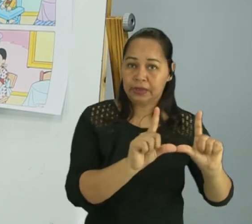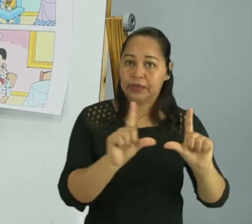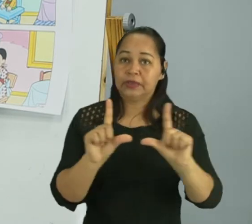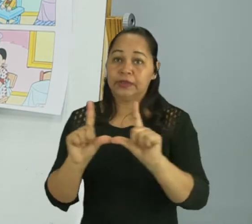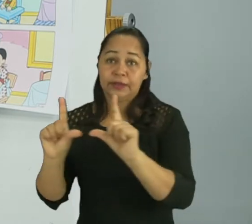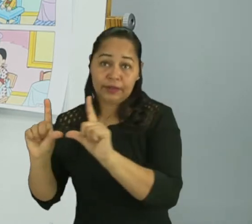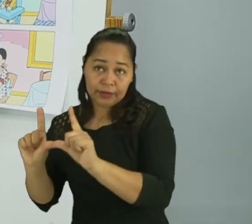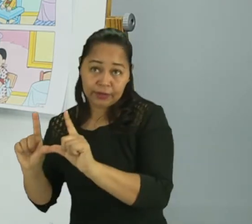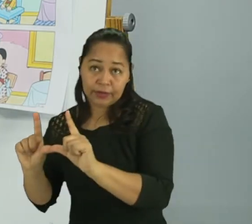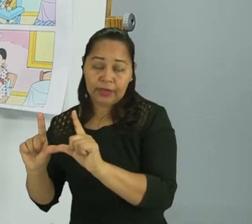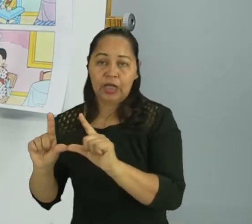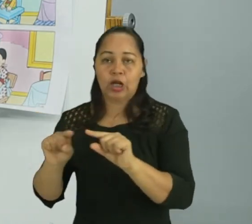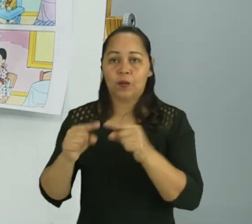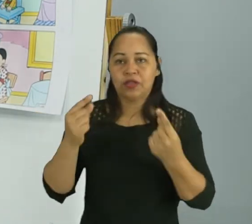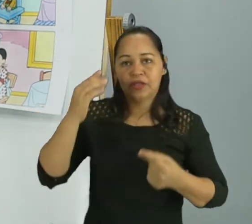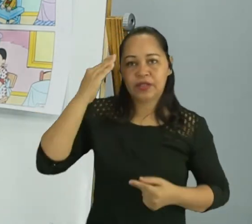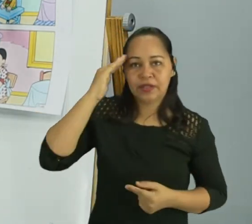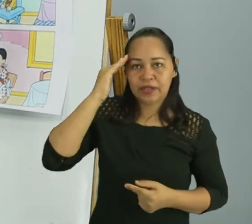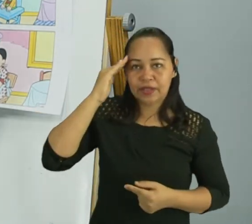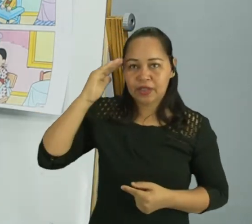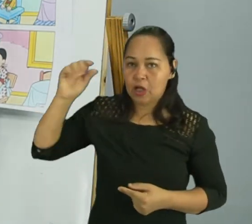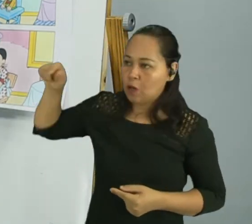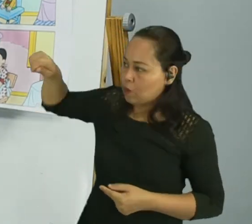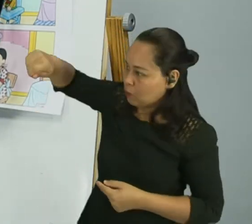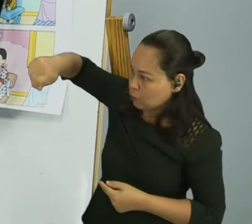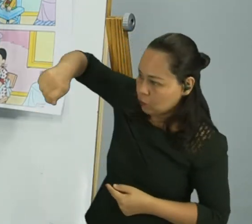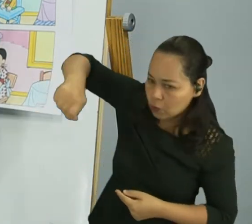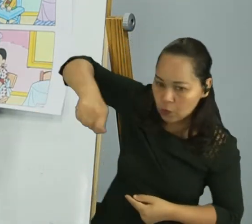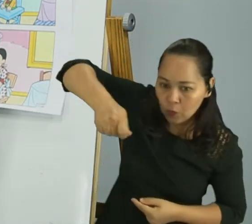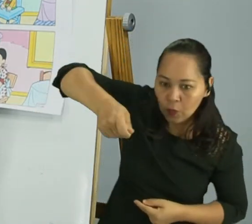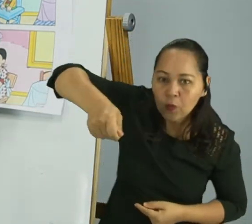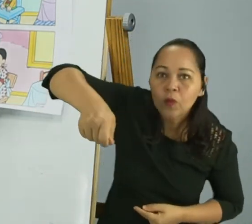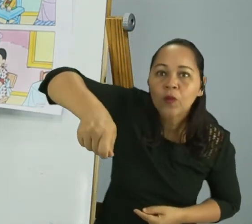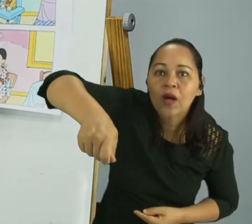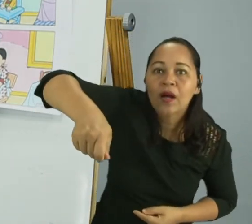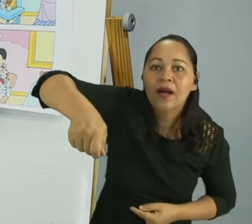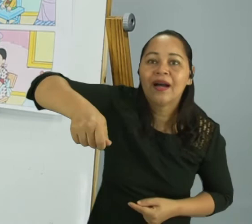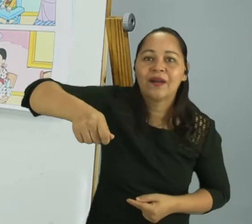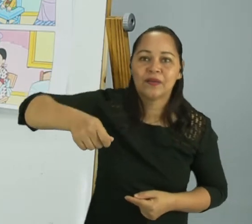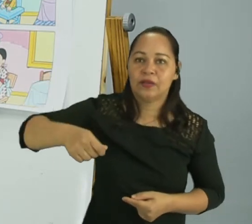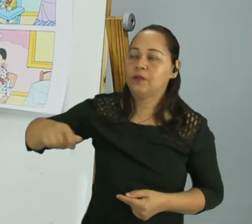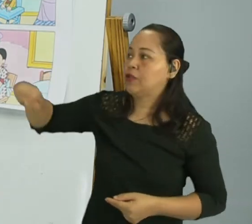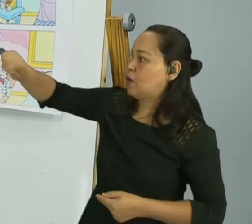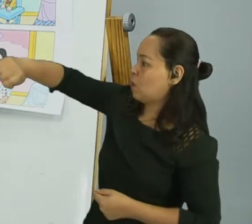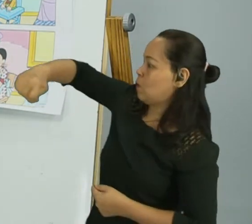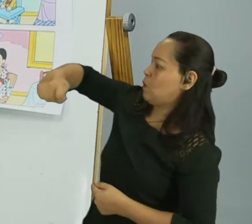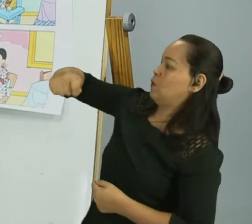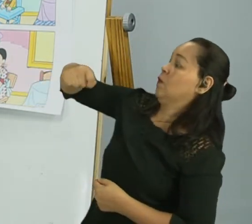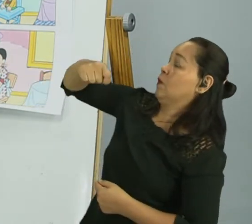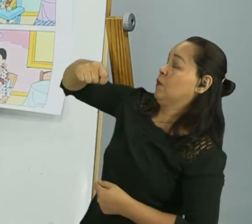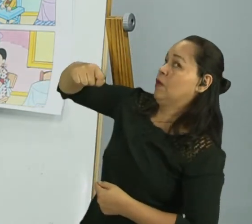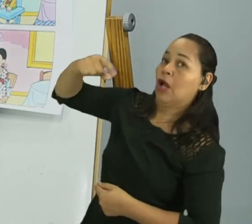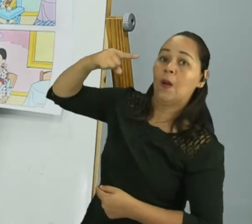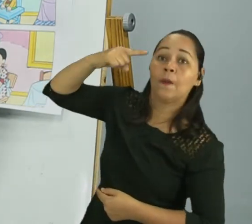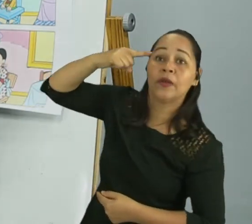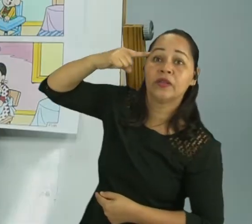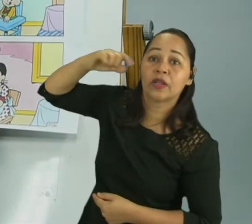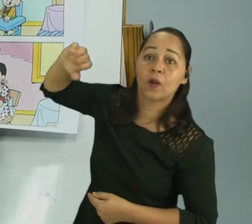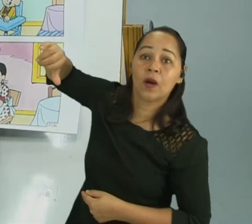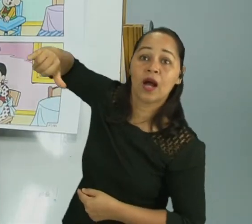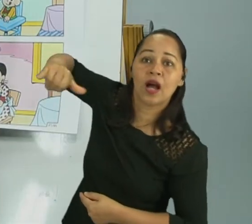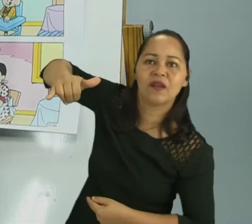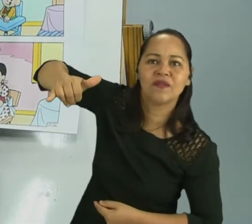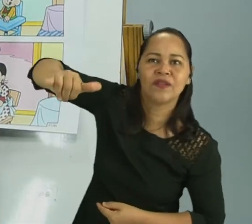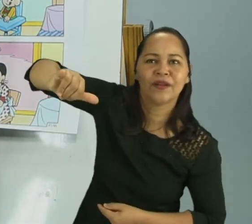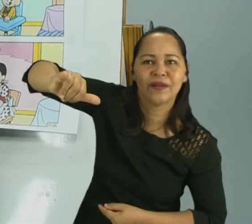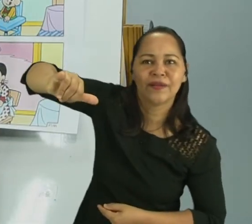nossa tirinha. Mas aqui, ó, você entende que é aviãozinho, ó. Então, o autor aqui, ele faz a pessoa